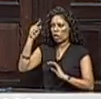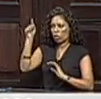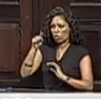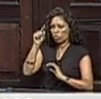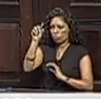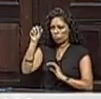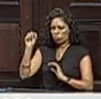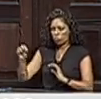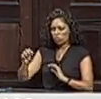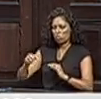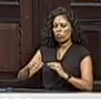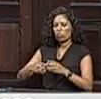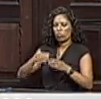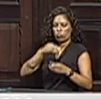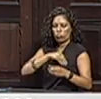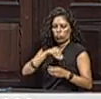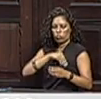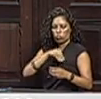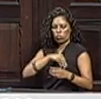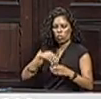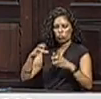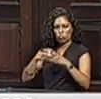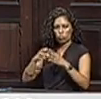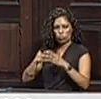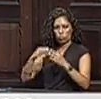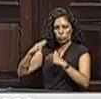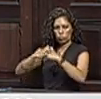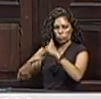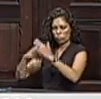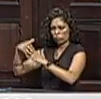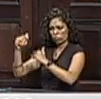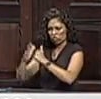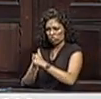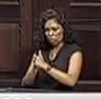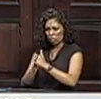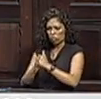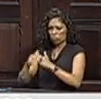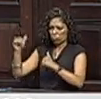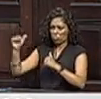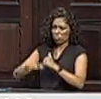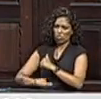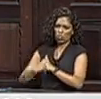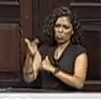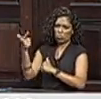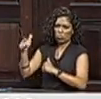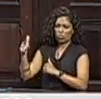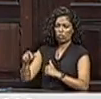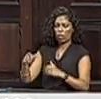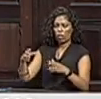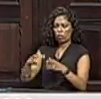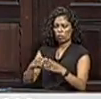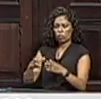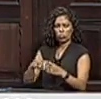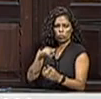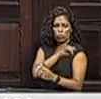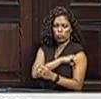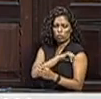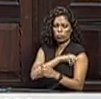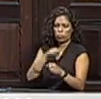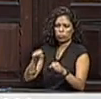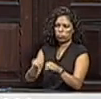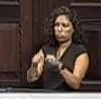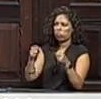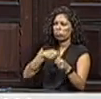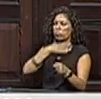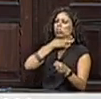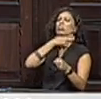qualquer empresário, isso é impossível. O empresário que está quebrado já está quebrado mesmo, vai mandar todo mundo embora. Agora, nós temos a possibilidade